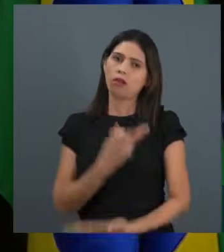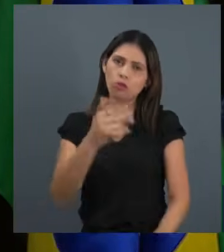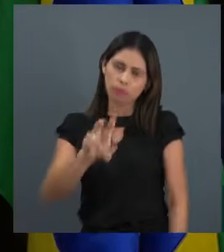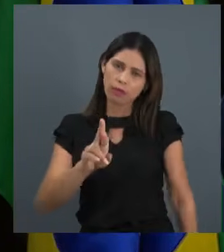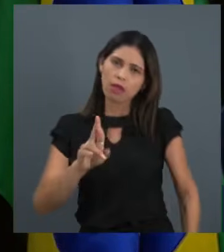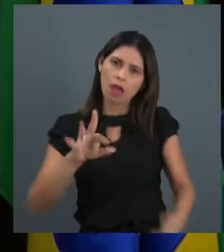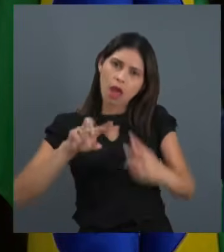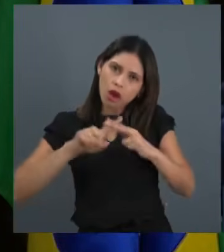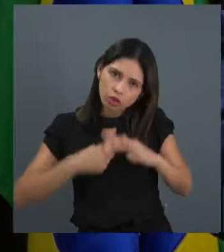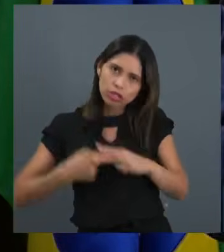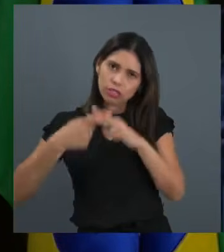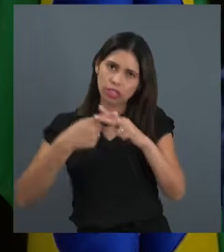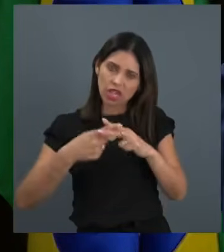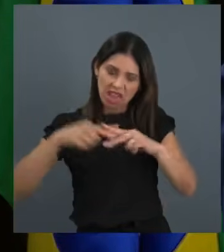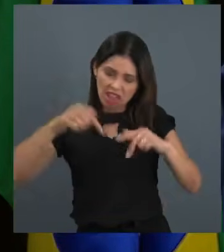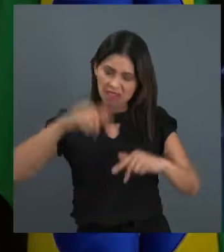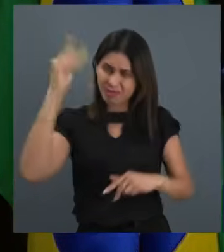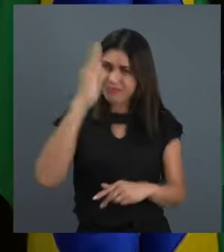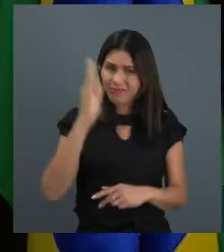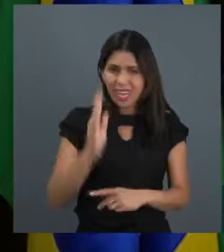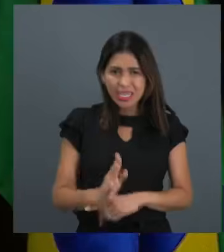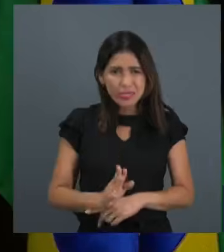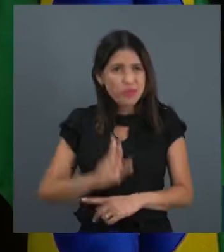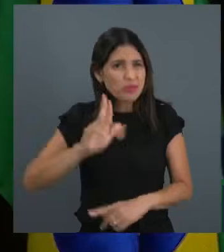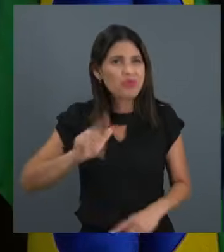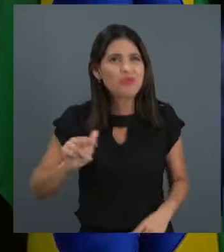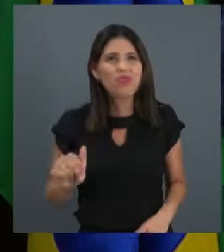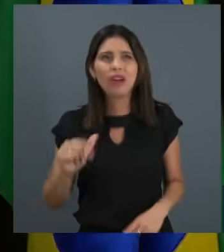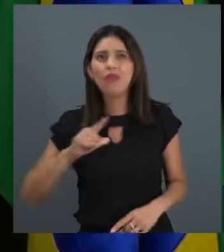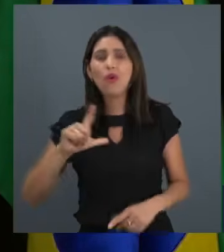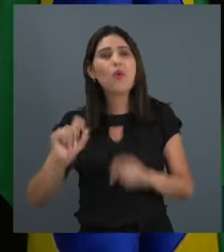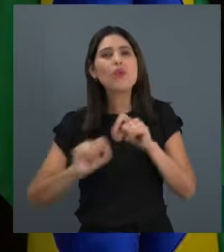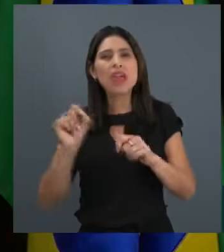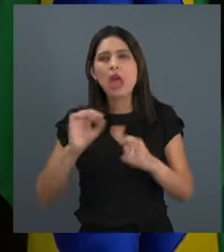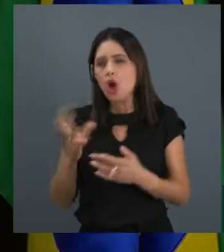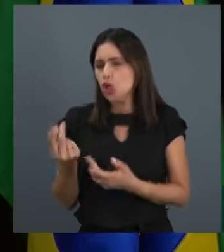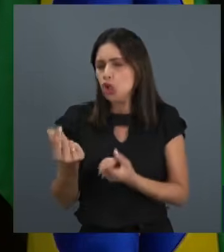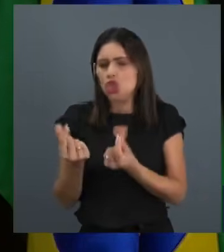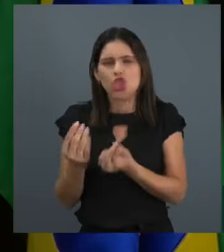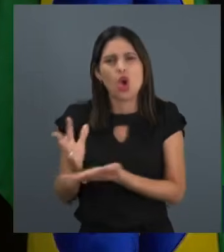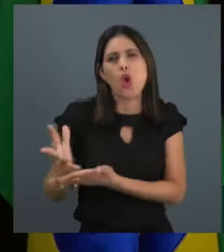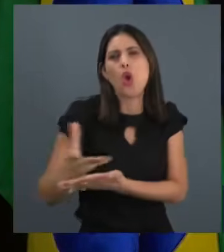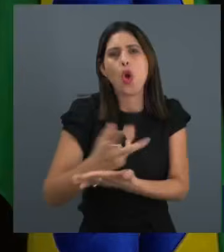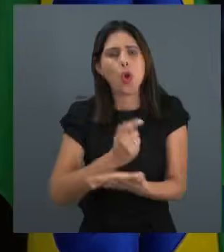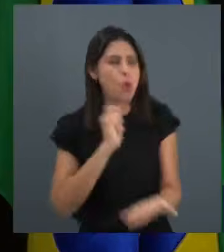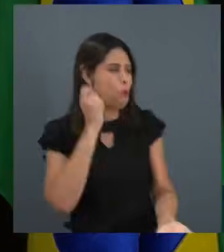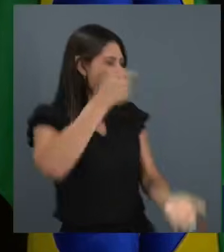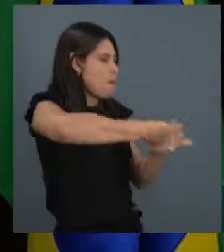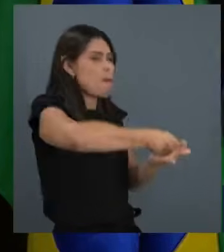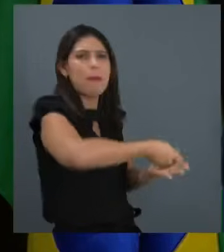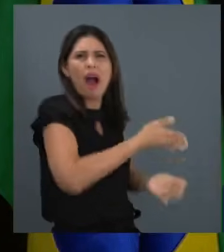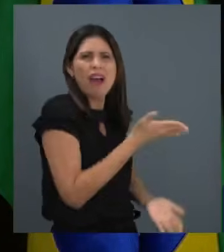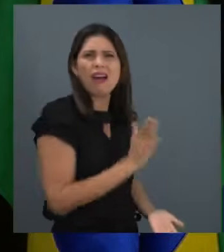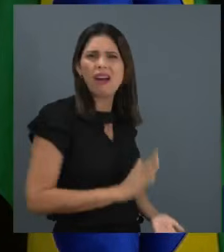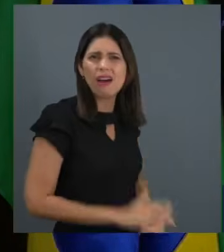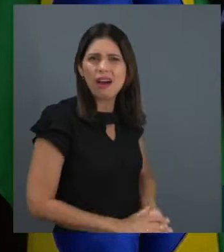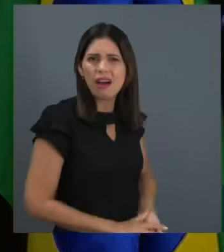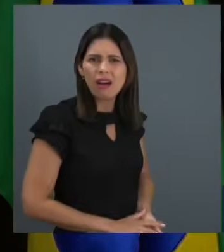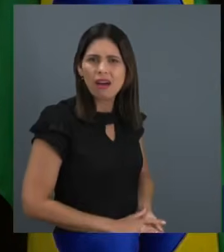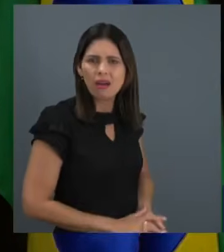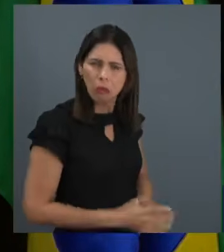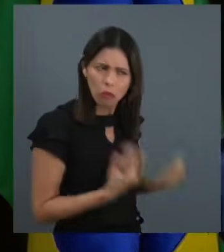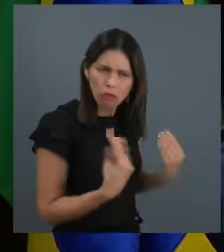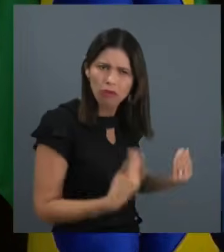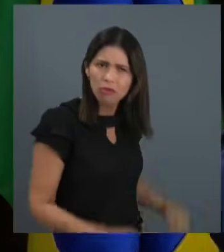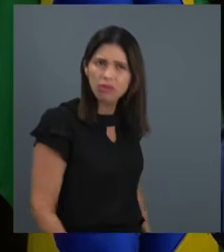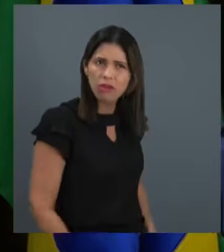Brasil nunca foi prioridade pegar o dinheiro do povo e colocar para escritório de advocacia por milhões de dólares